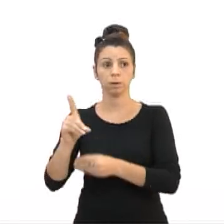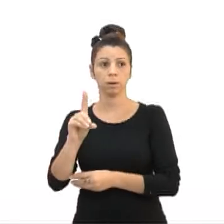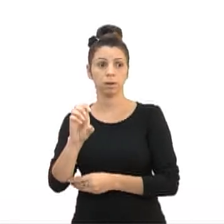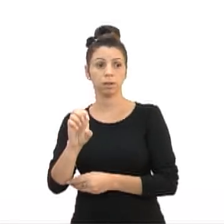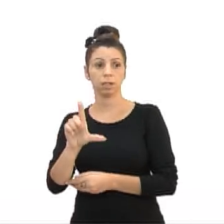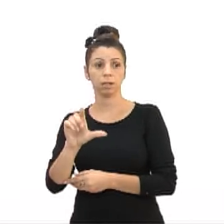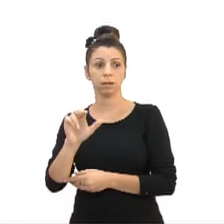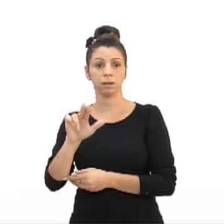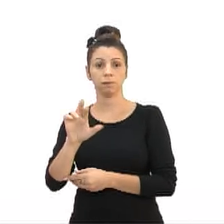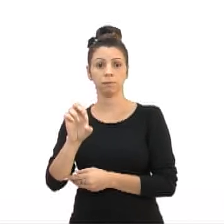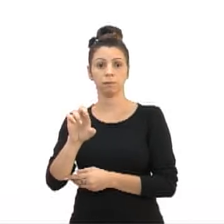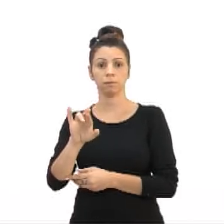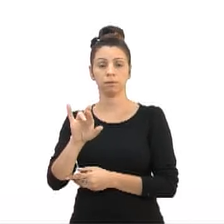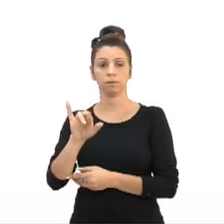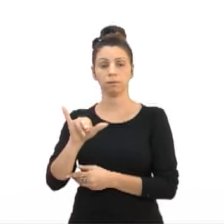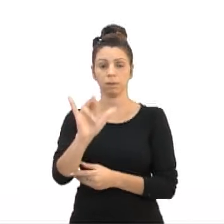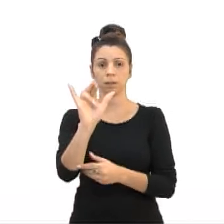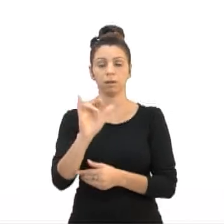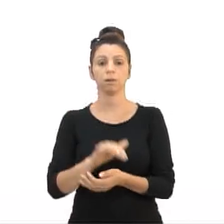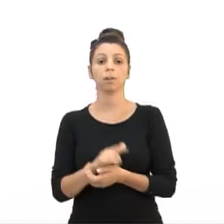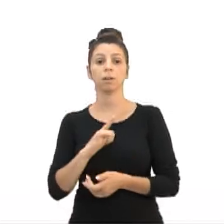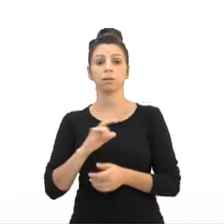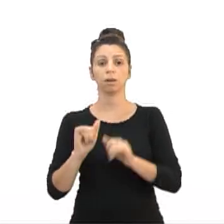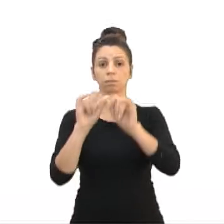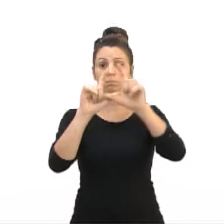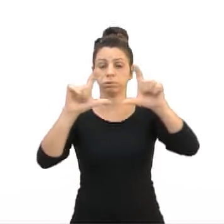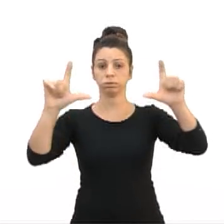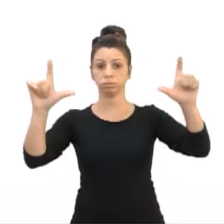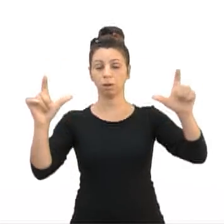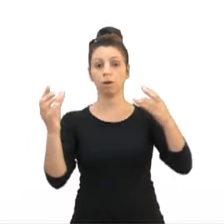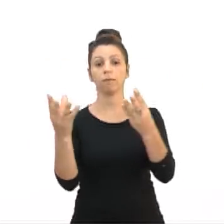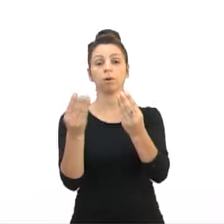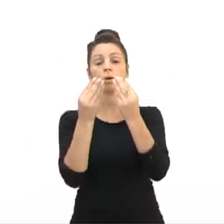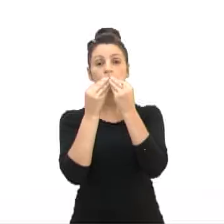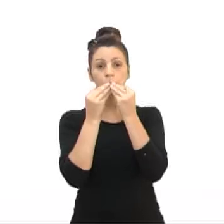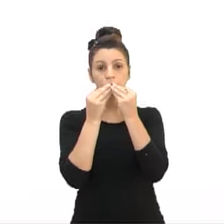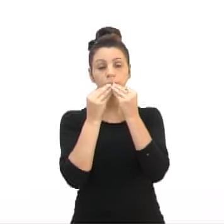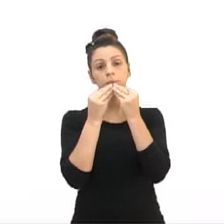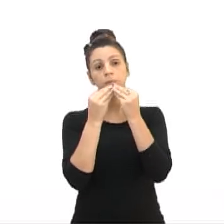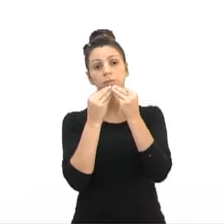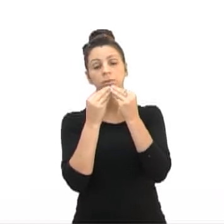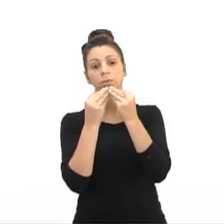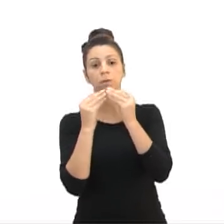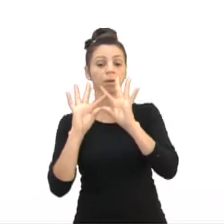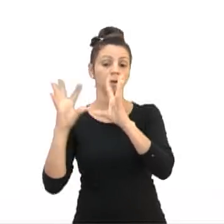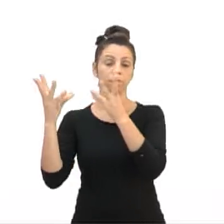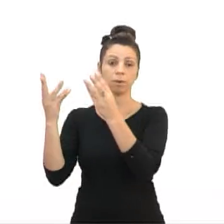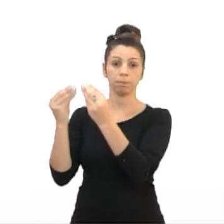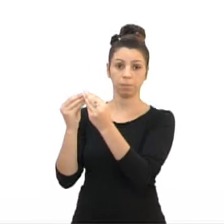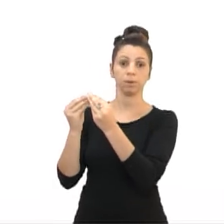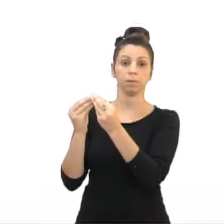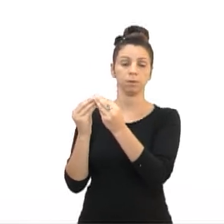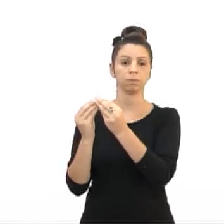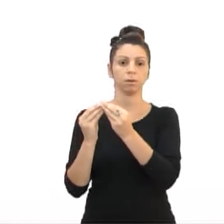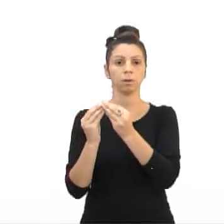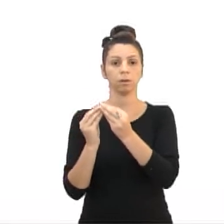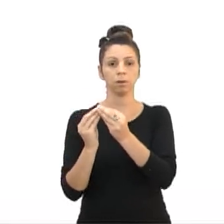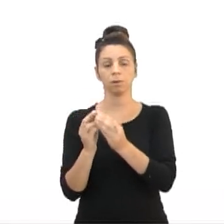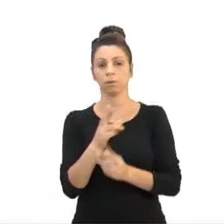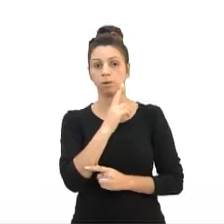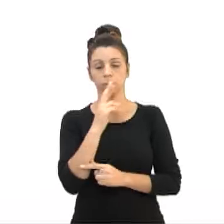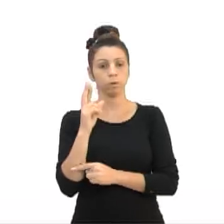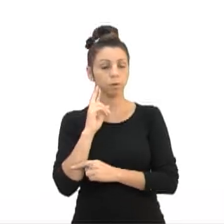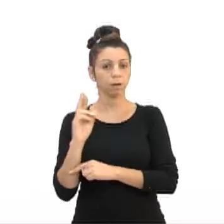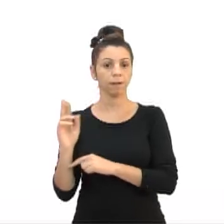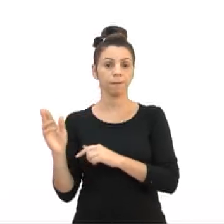gente vê por aí divulgada nos cartazes, né? Você vai fazer um lanche com a família em algum lugar, ainda mais nesses tempos de pandemia, que as lanchonetes estão